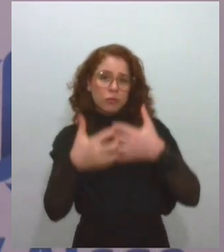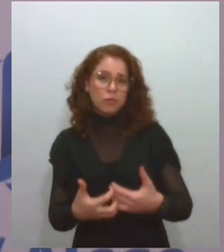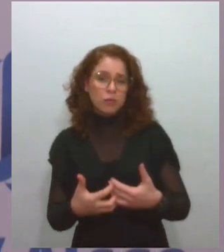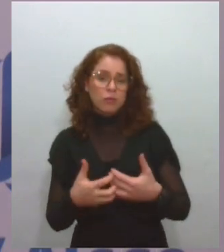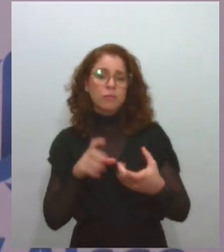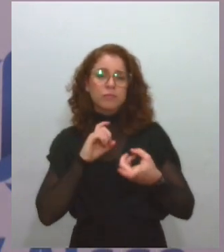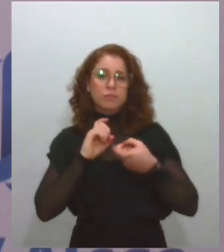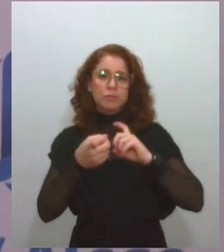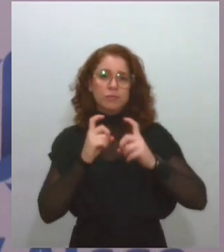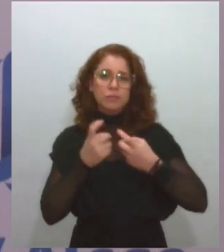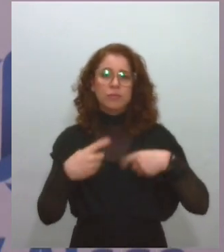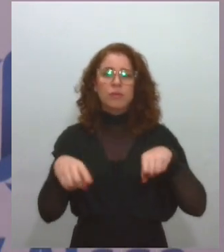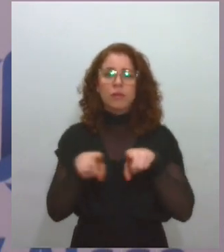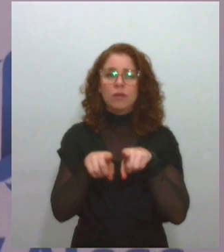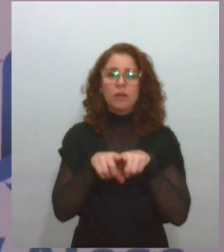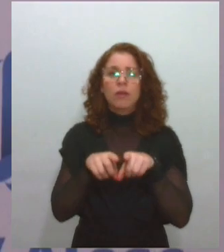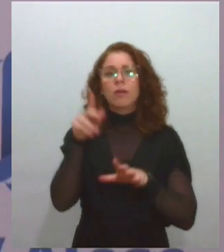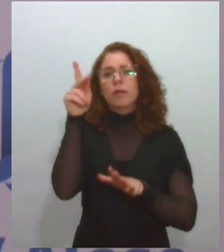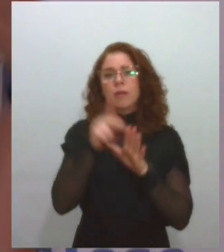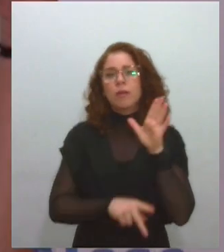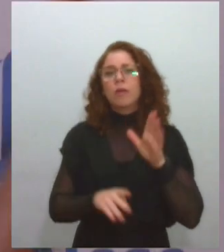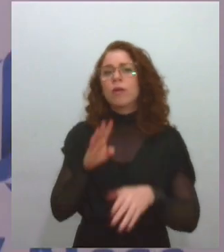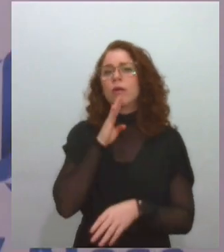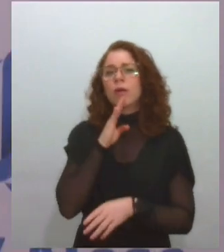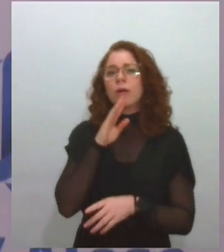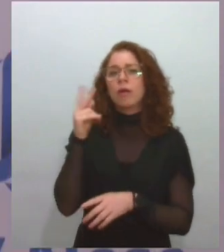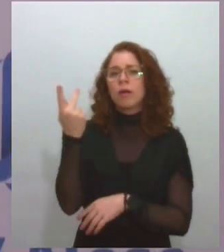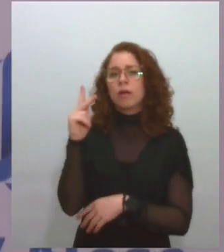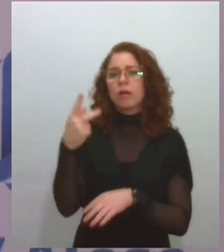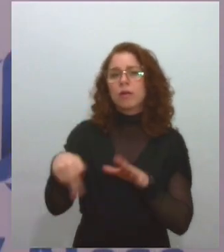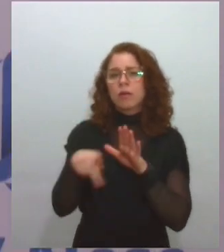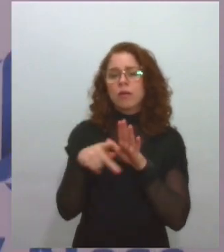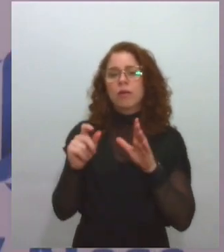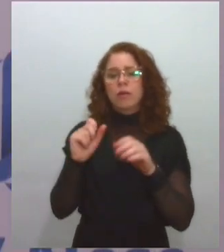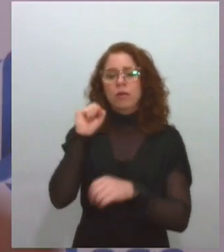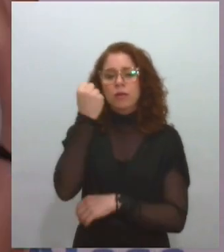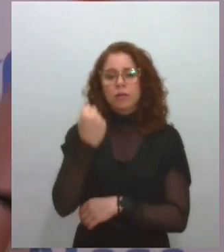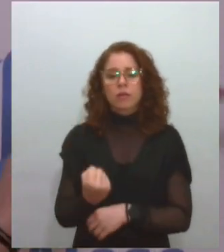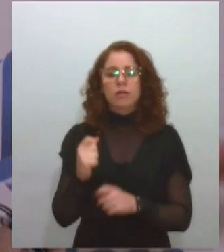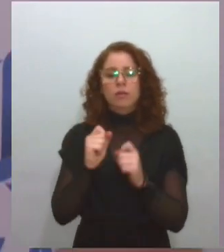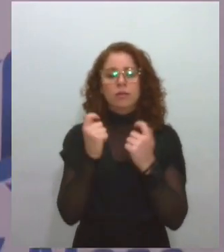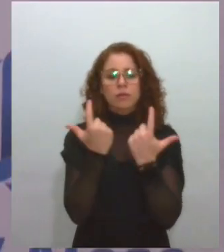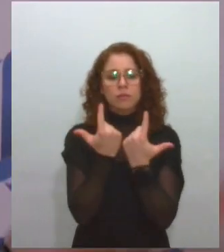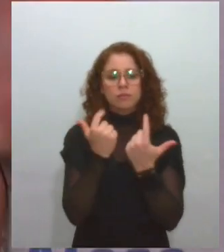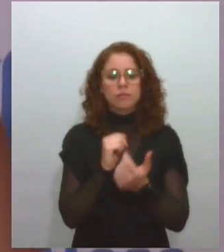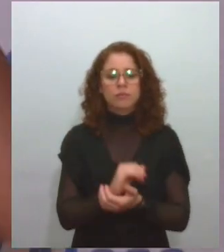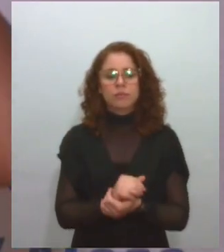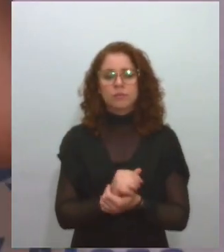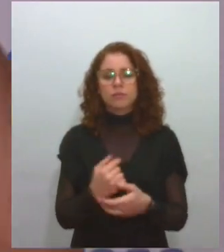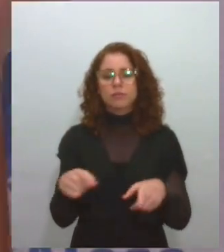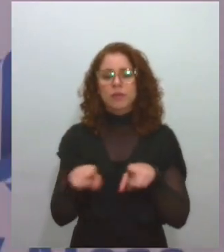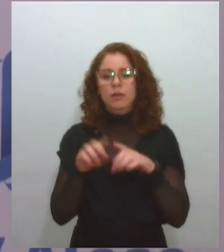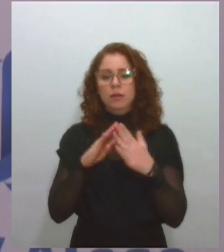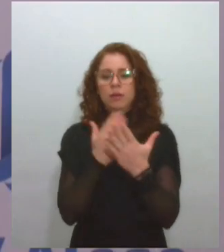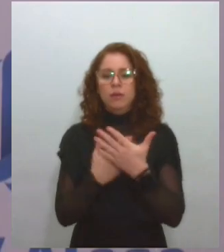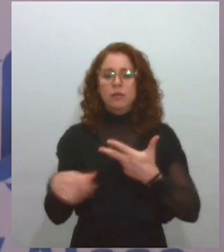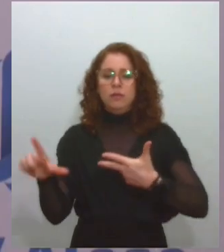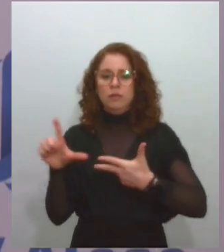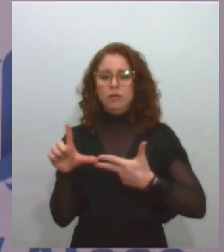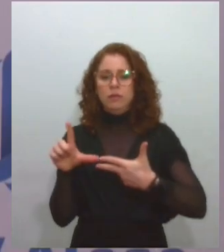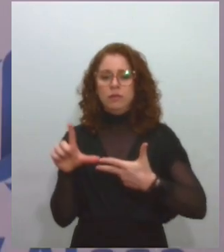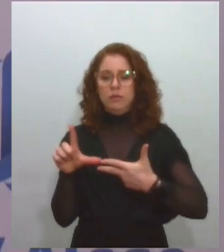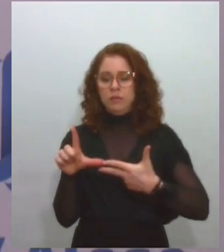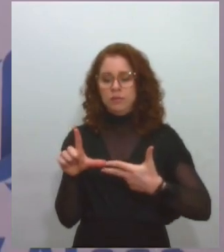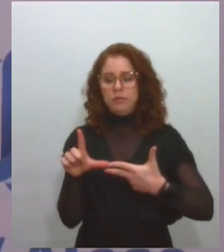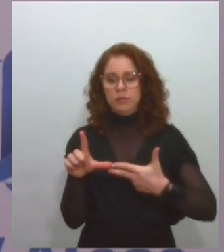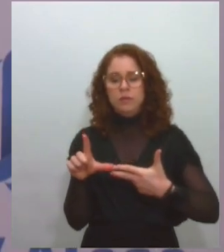conhecer um pouco melhor da história de Sergipe, né? Da Assembleia Legislativa, da escola, né? Da Legislativa também.